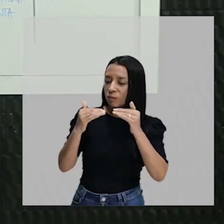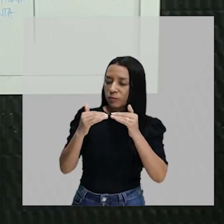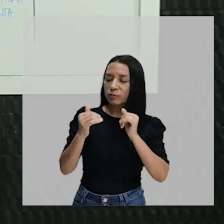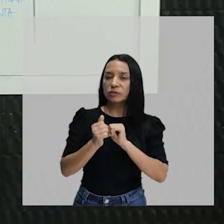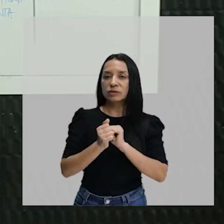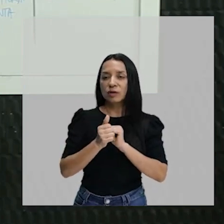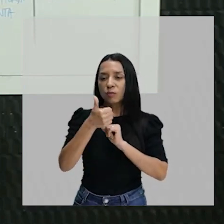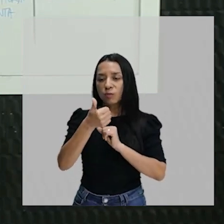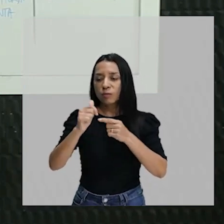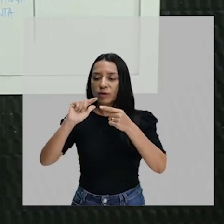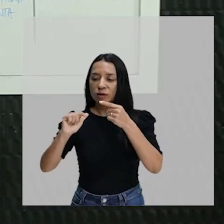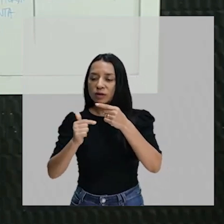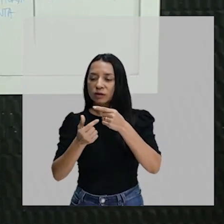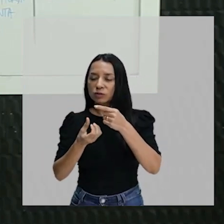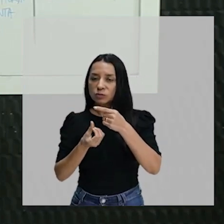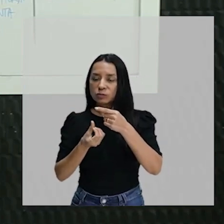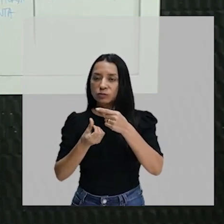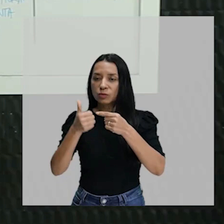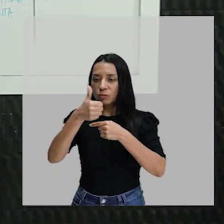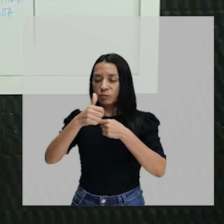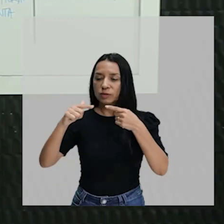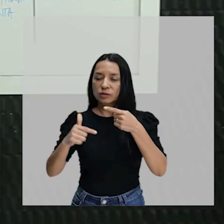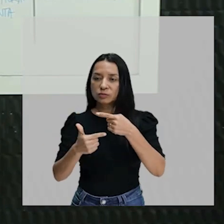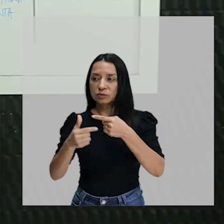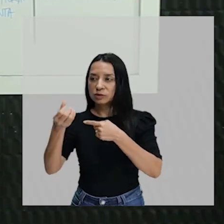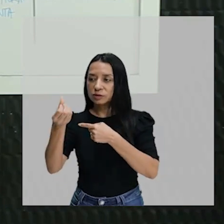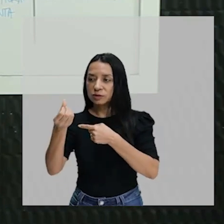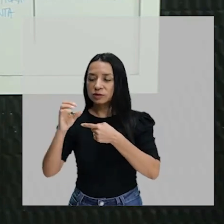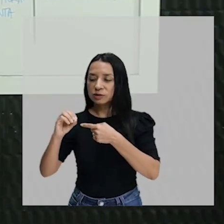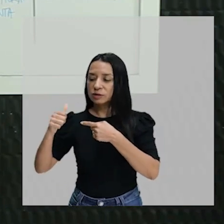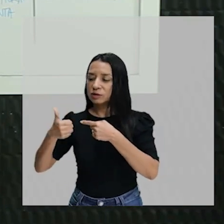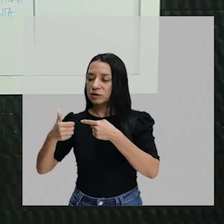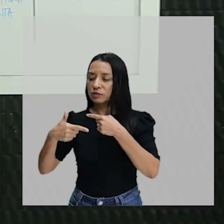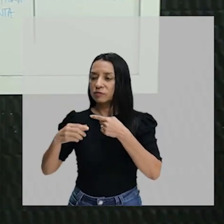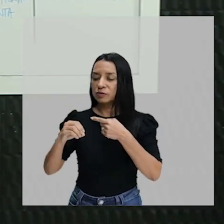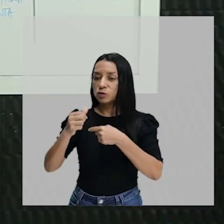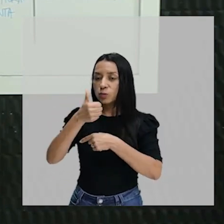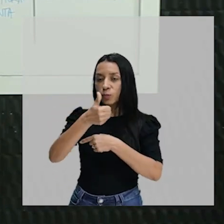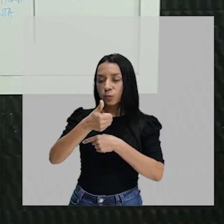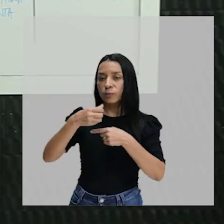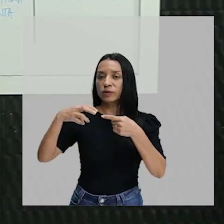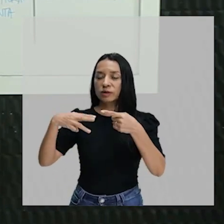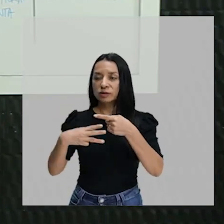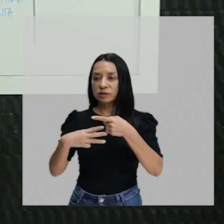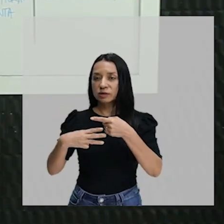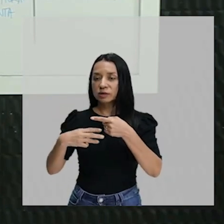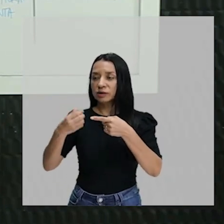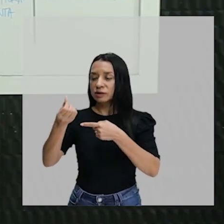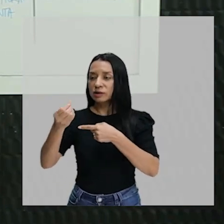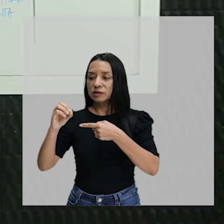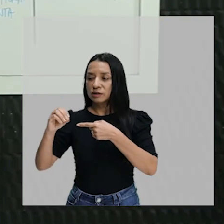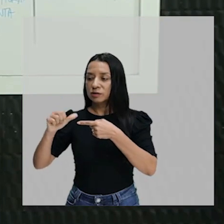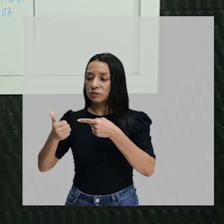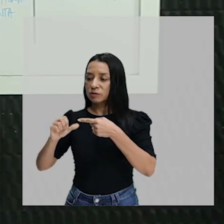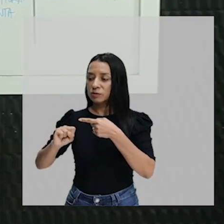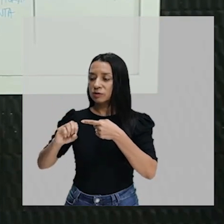dois 60 para 120 um para três 60 sobre 180 dois para três 120 como